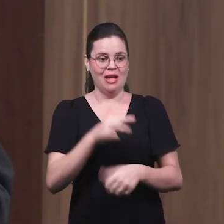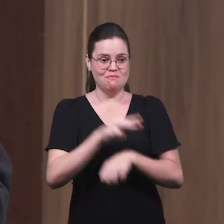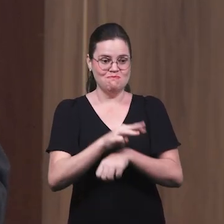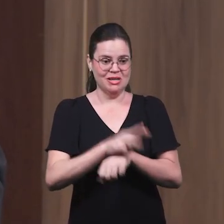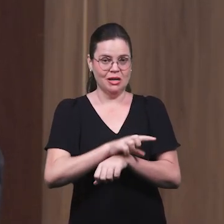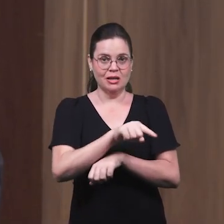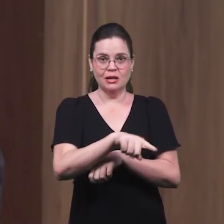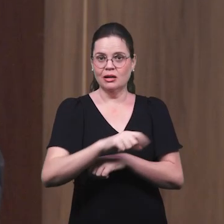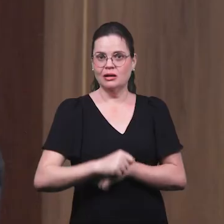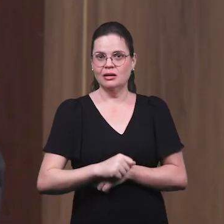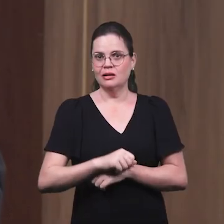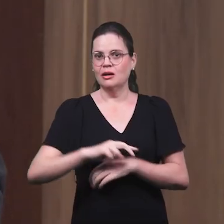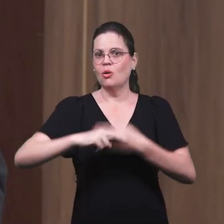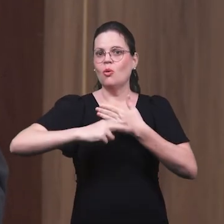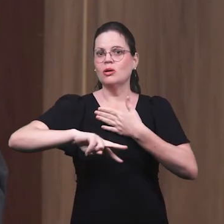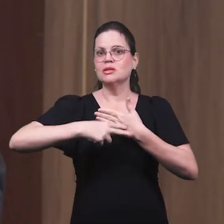questionamento,